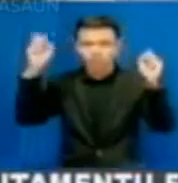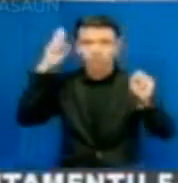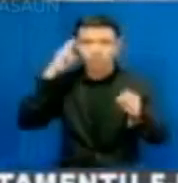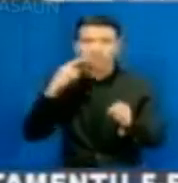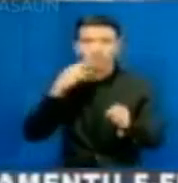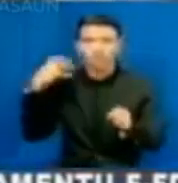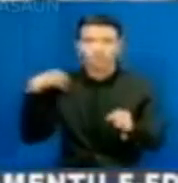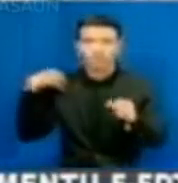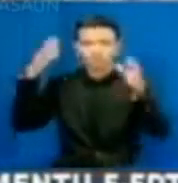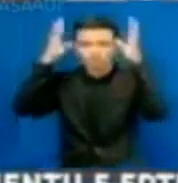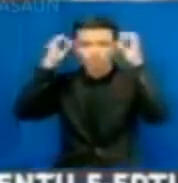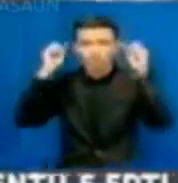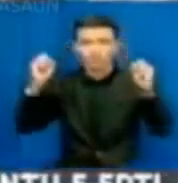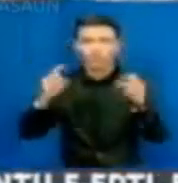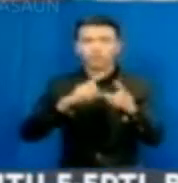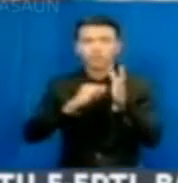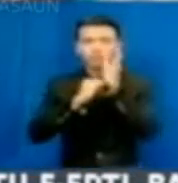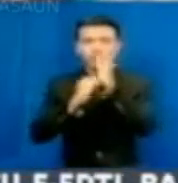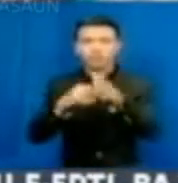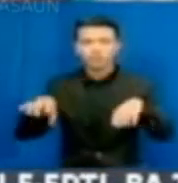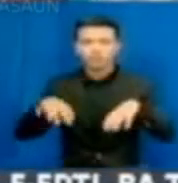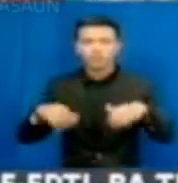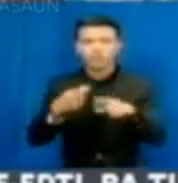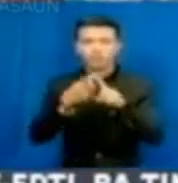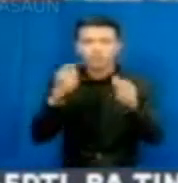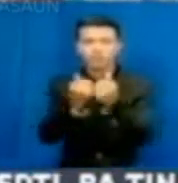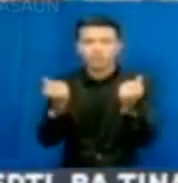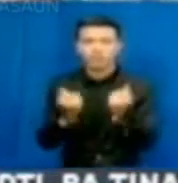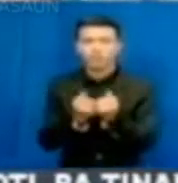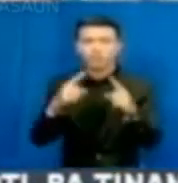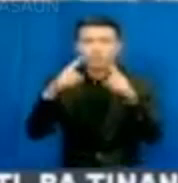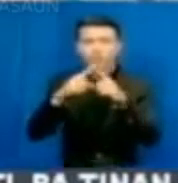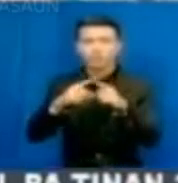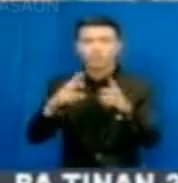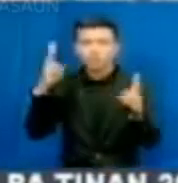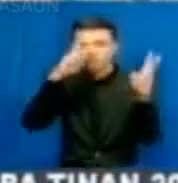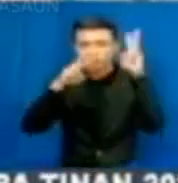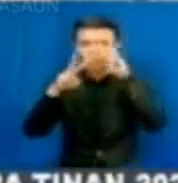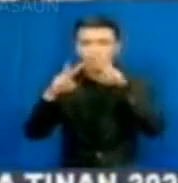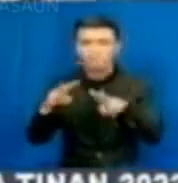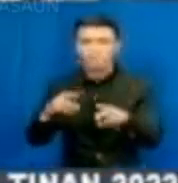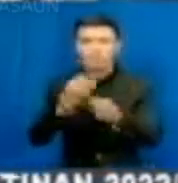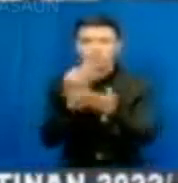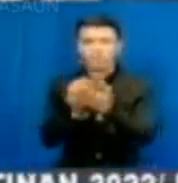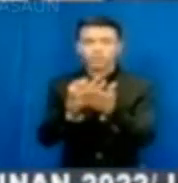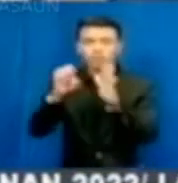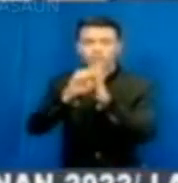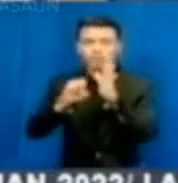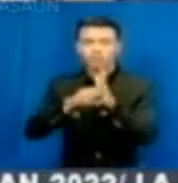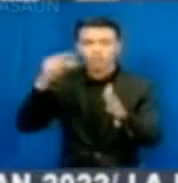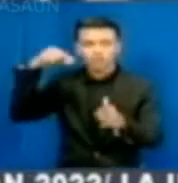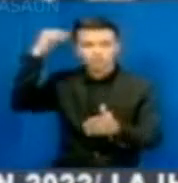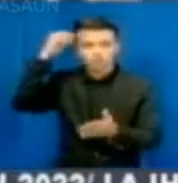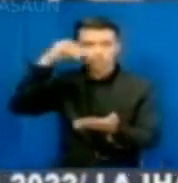e o Palácio Presidencial, onde introduz serviço da Agência Estatal, né, para a avaliação e monitorização do Orçamento do Estado, né, para o